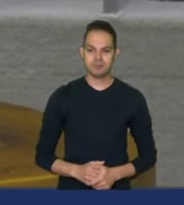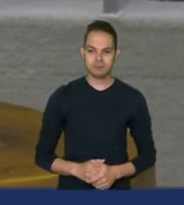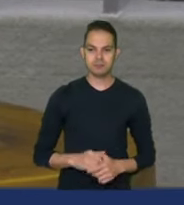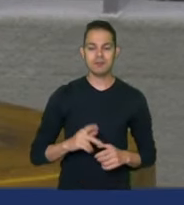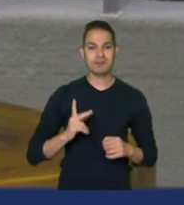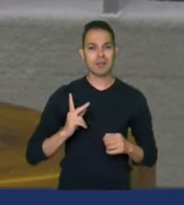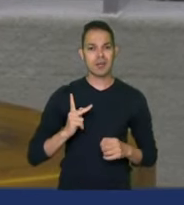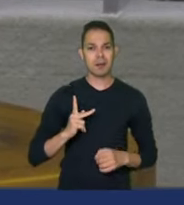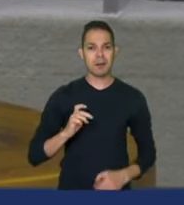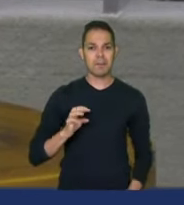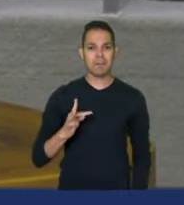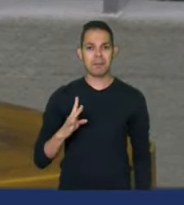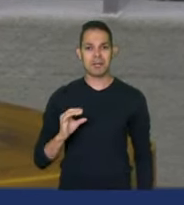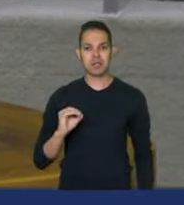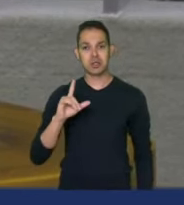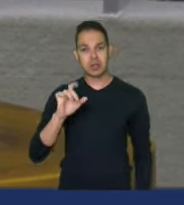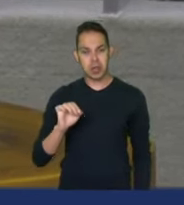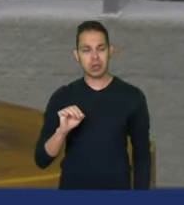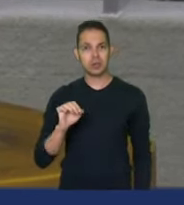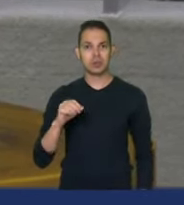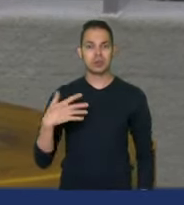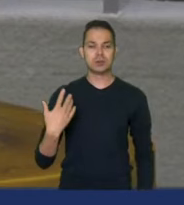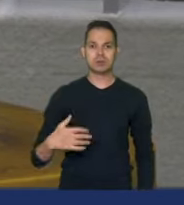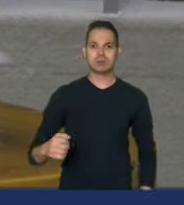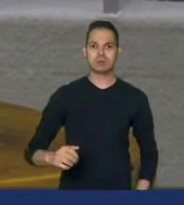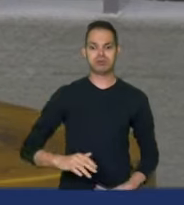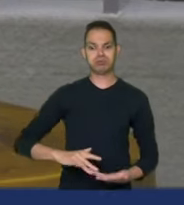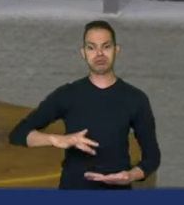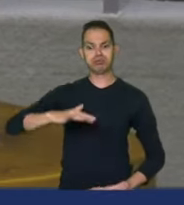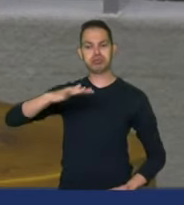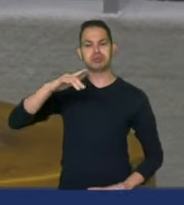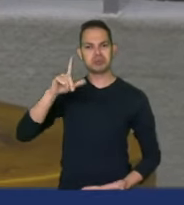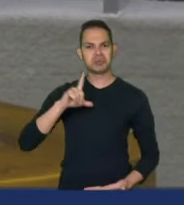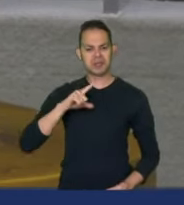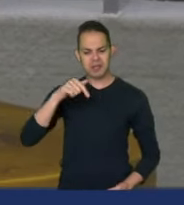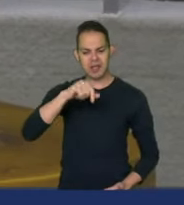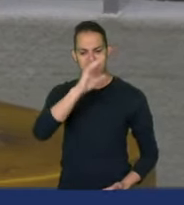que exportamos petróleo para o mundo. No